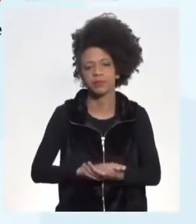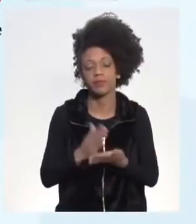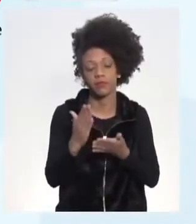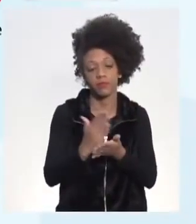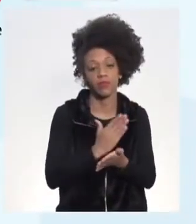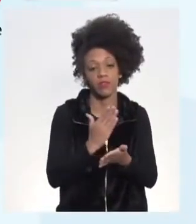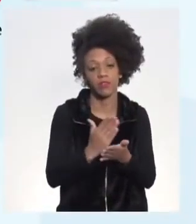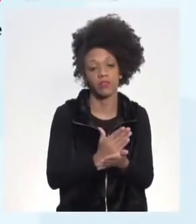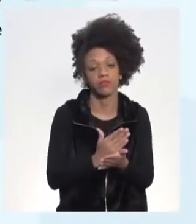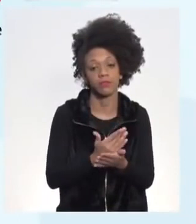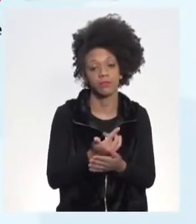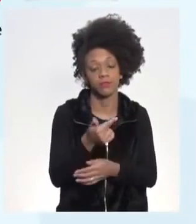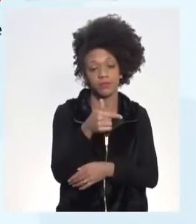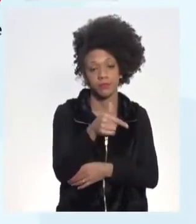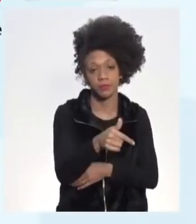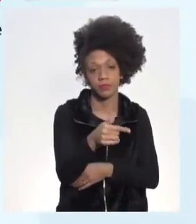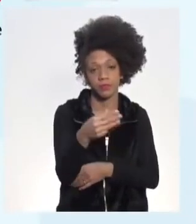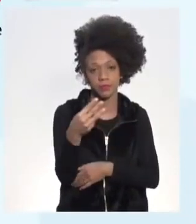página